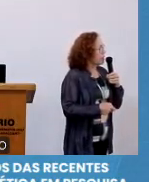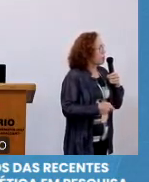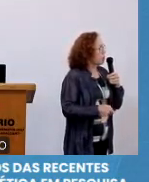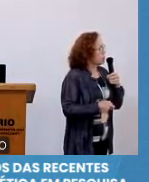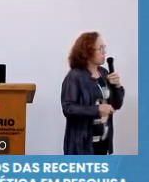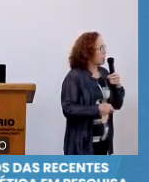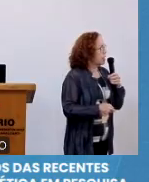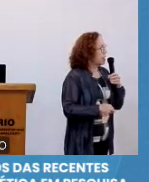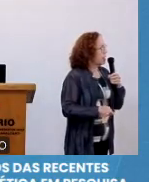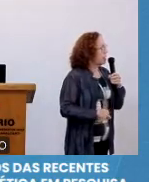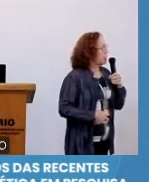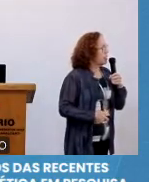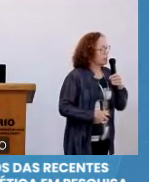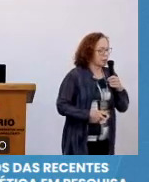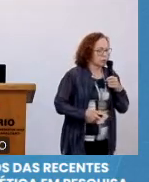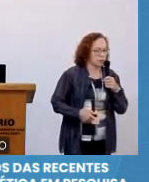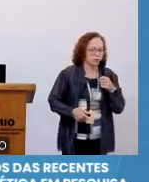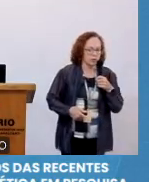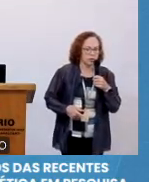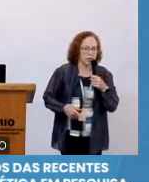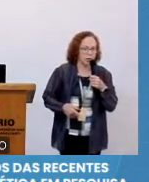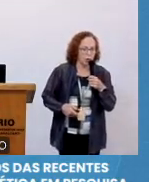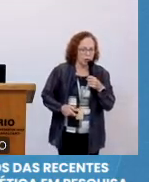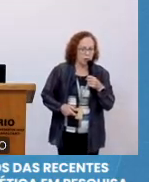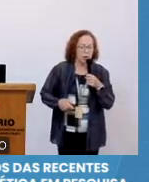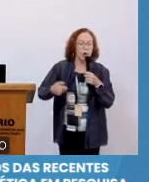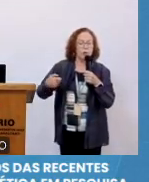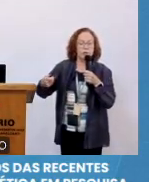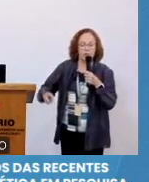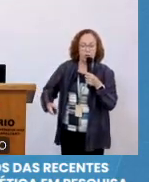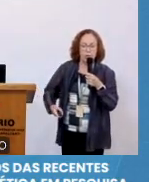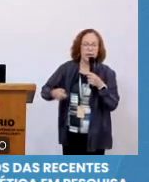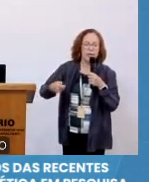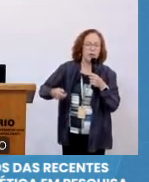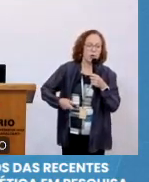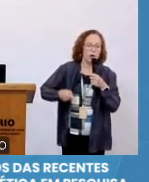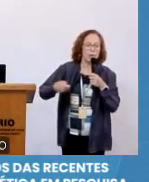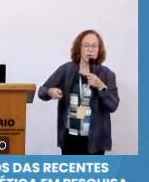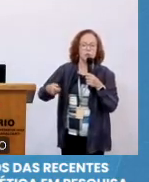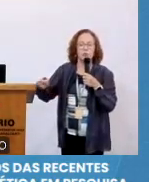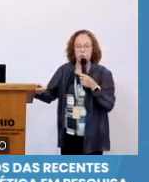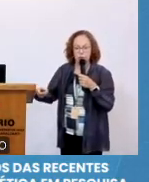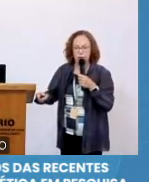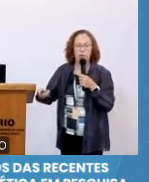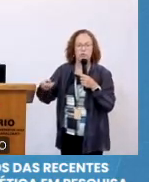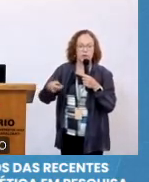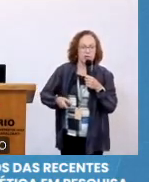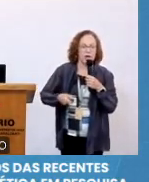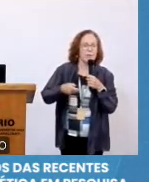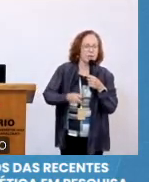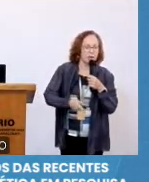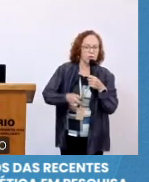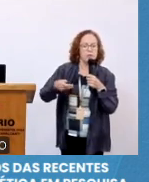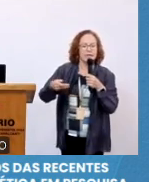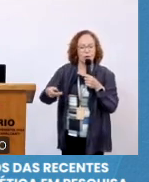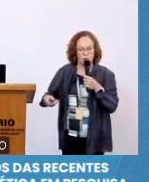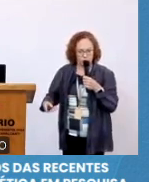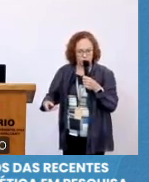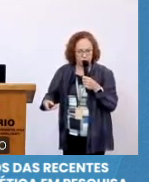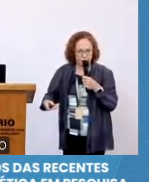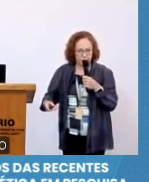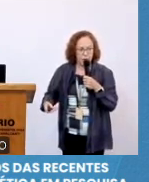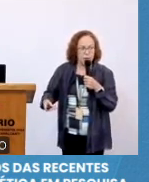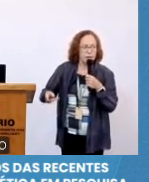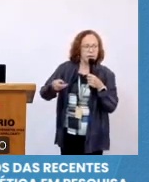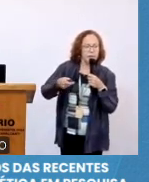à ADI contra a Lei 14.874. Outra forma é como amicus curiae, ou seja, amigo da